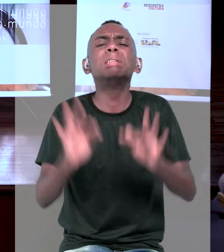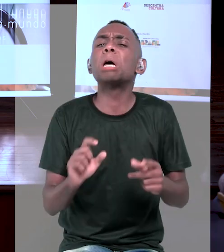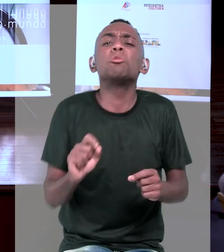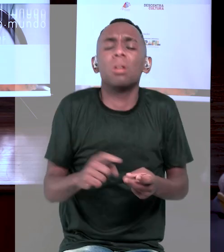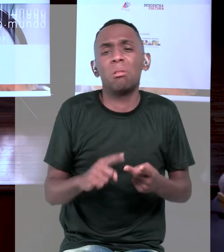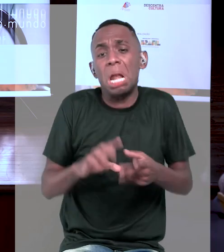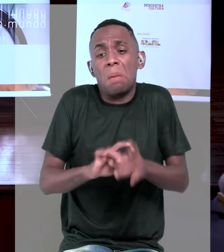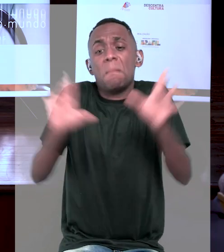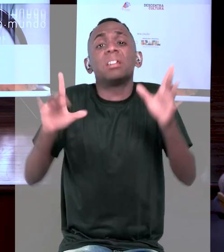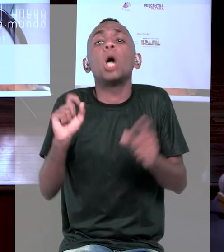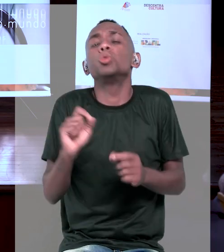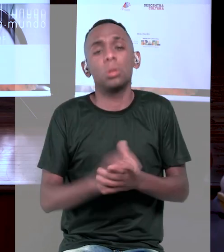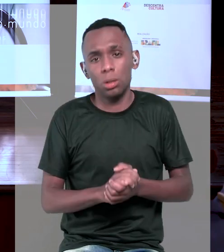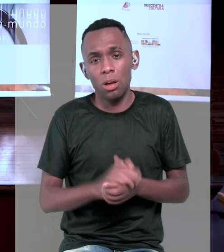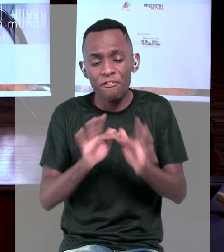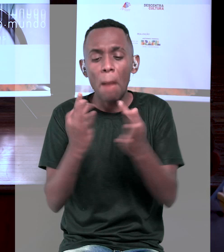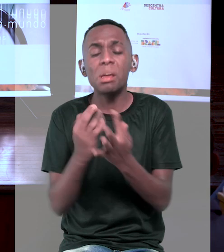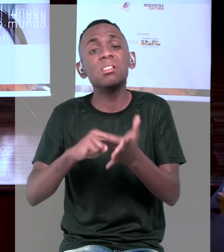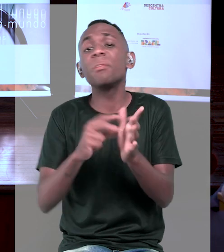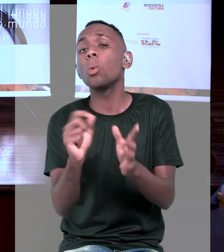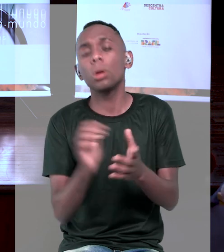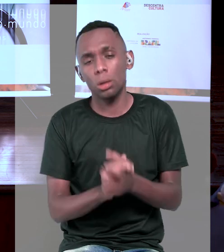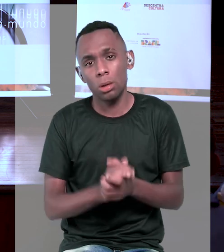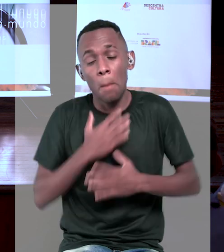que é família? O que é prazer?